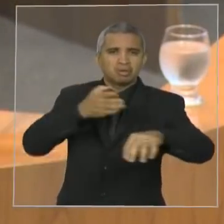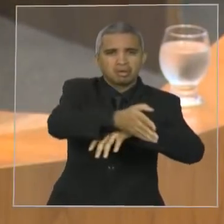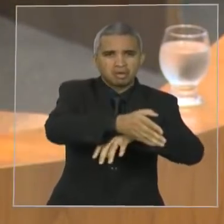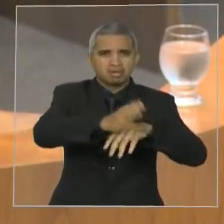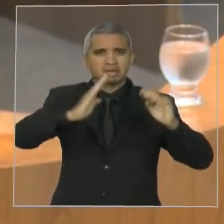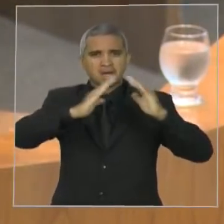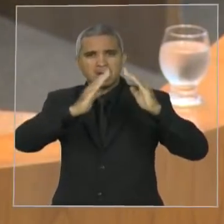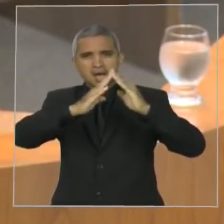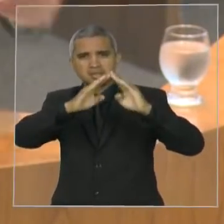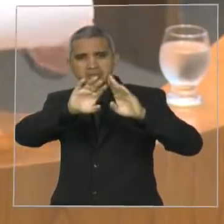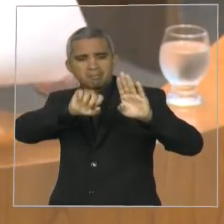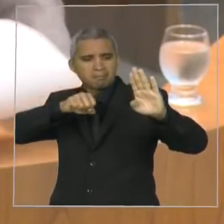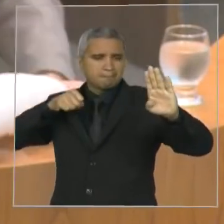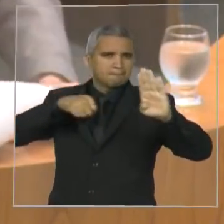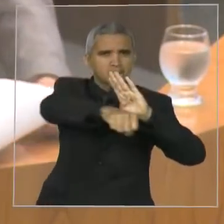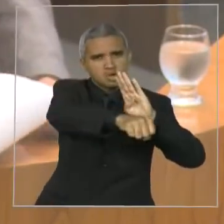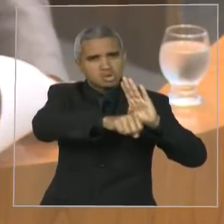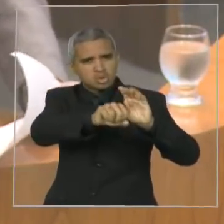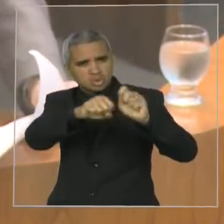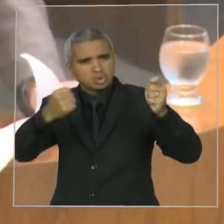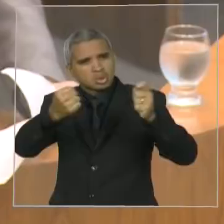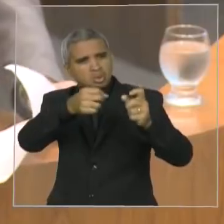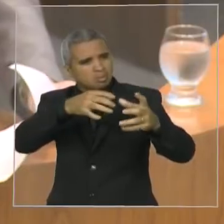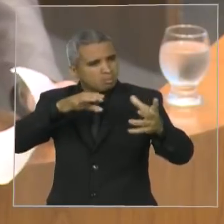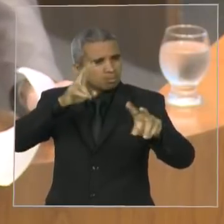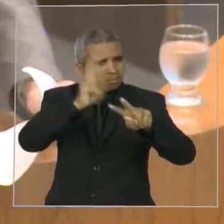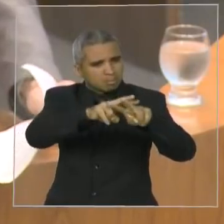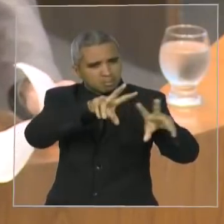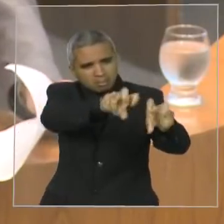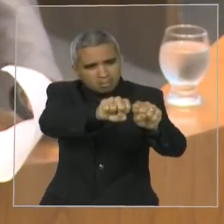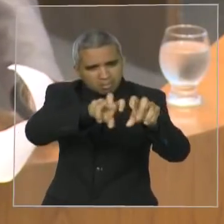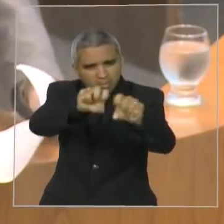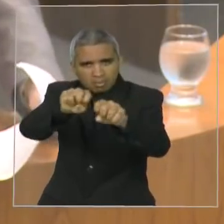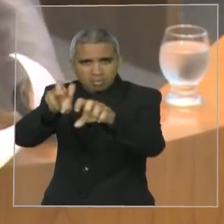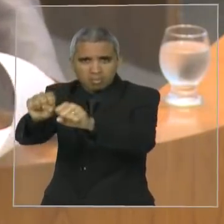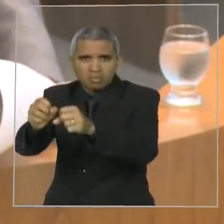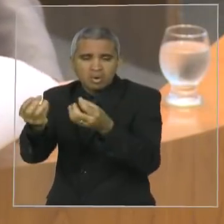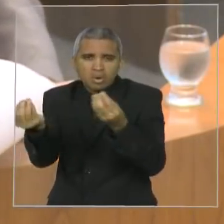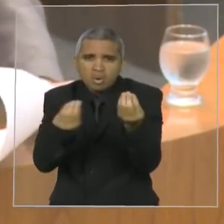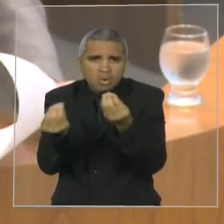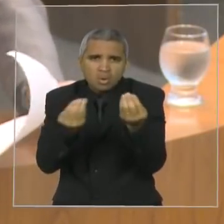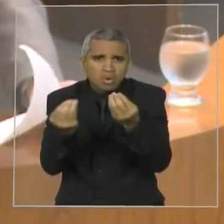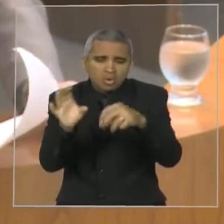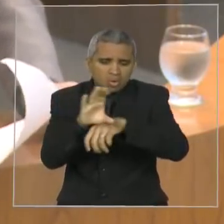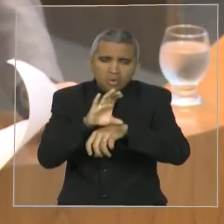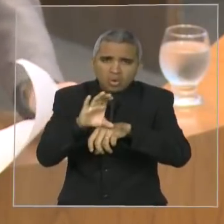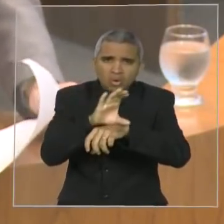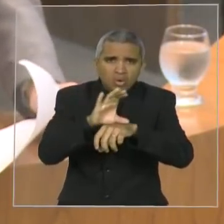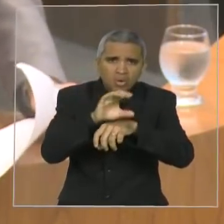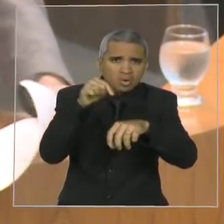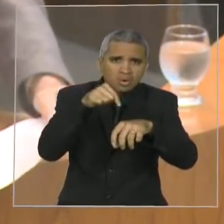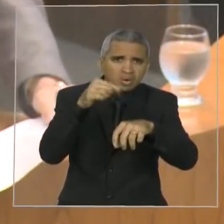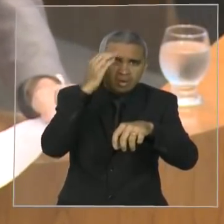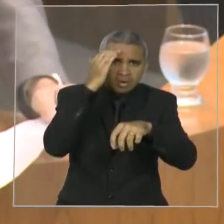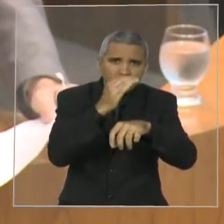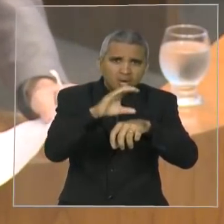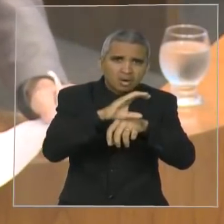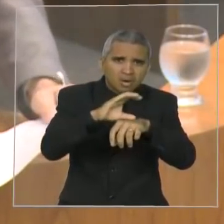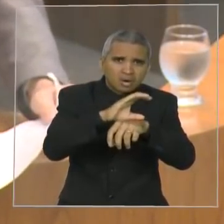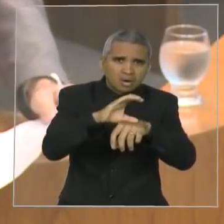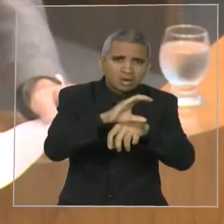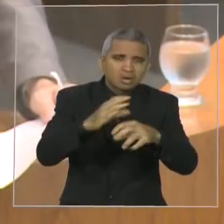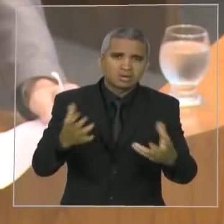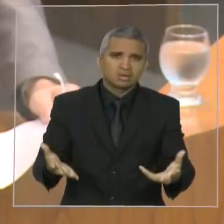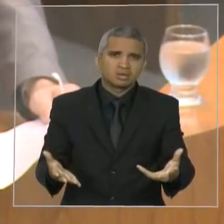mandados de prisão coletivos. Veja bem, em pleno século XXI, a gente ainda tem o desprazer